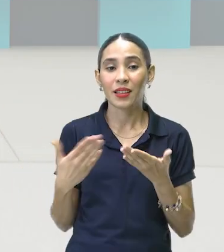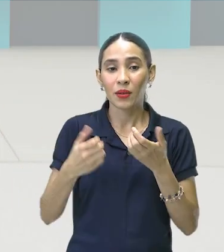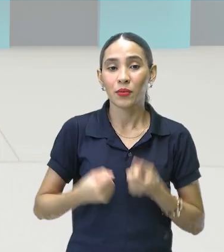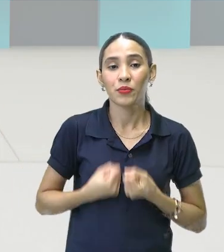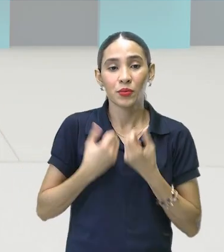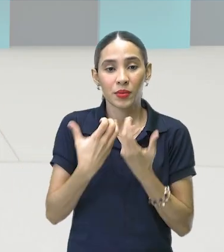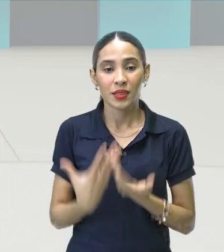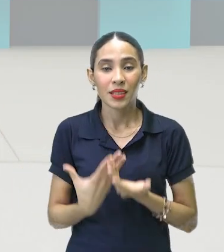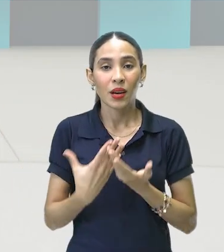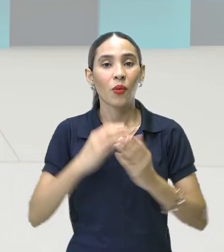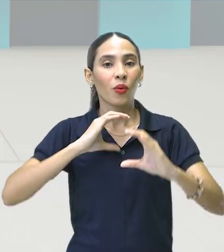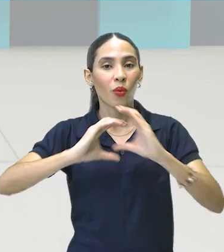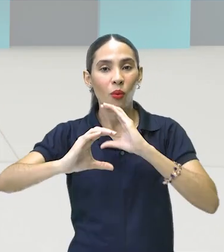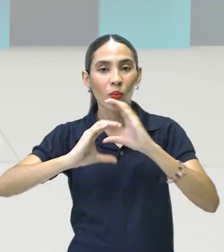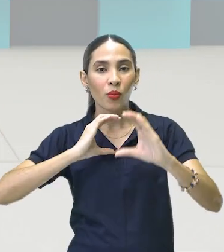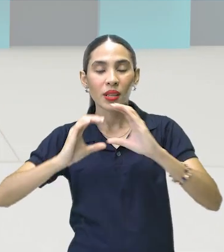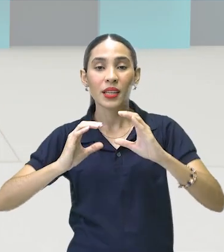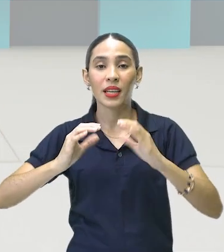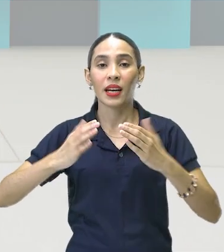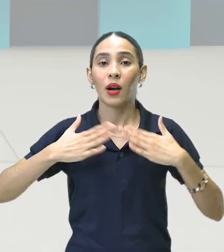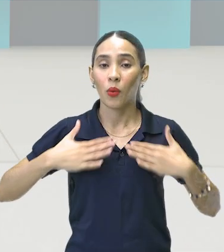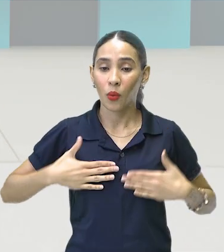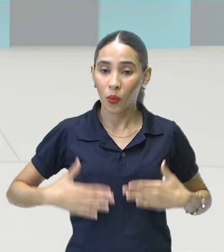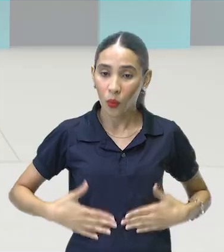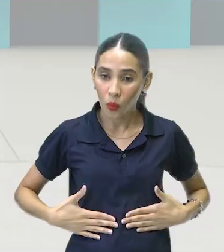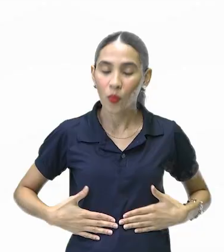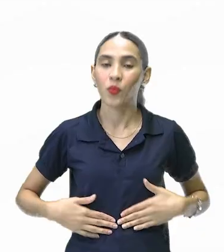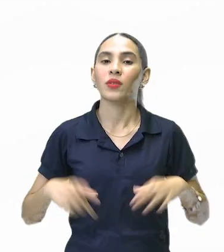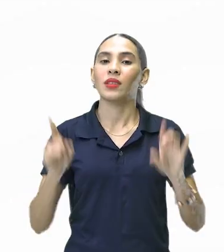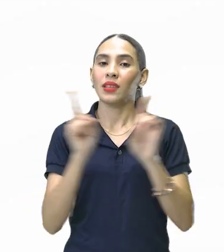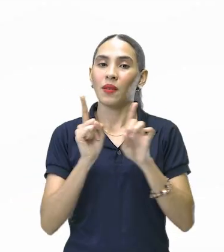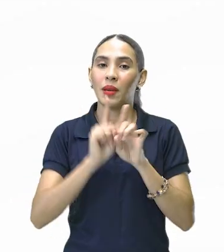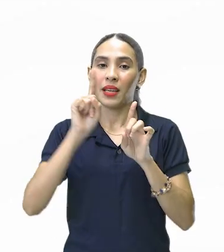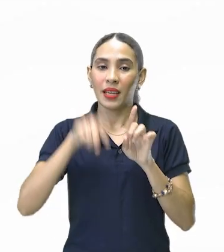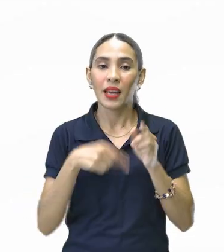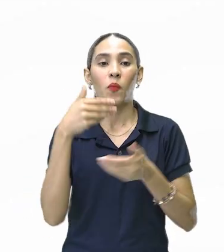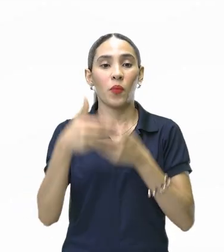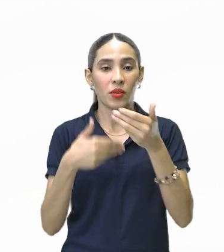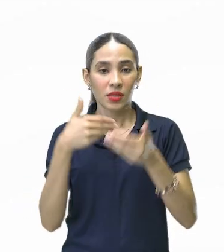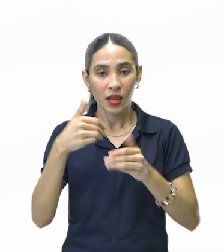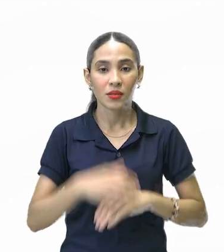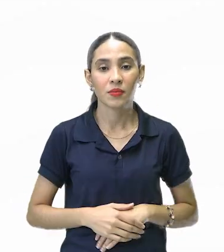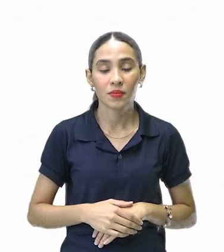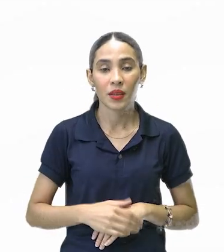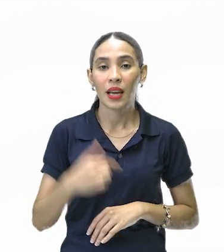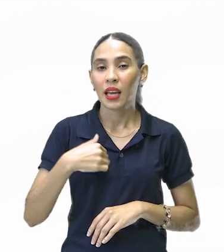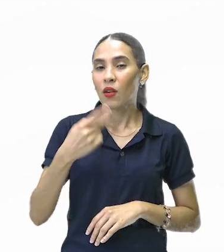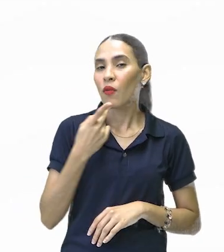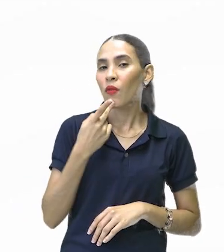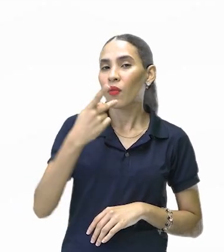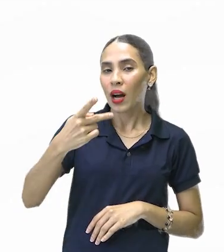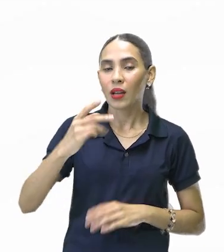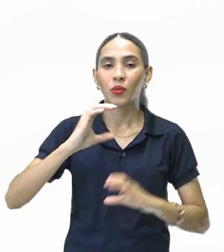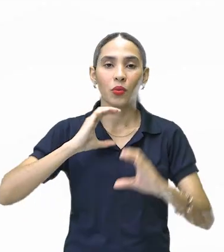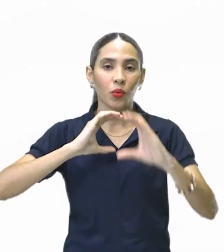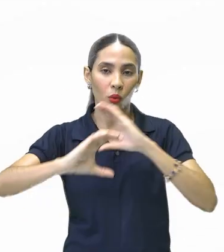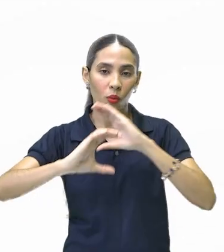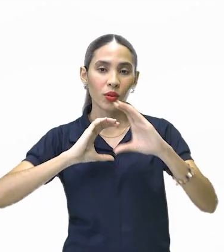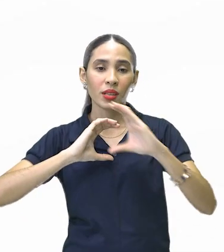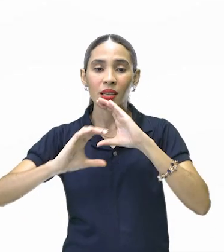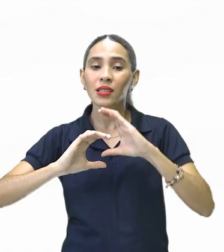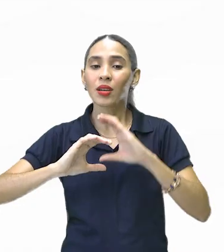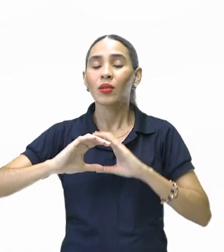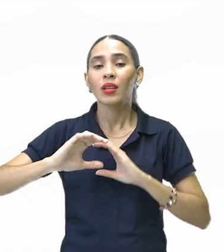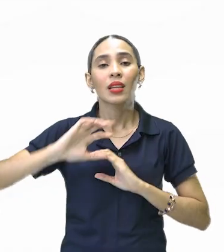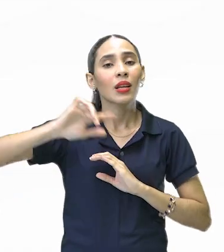que comunica com o corpo, também é esse processo. Quando eu falo da comunicação, ela não